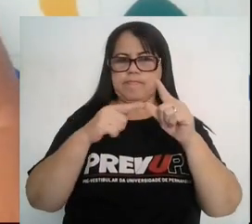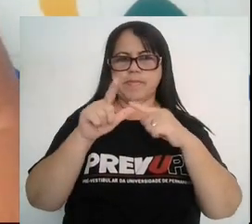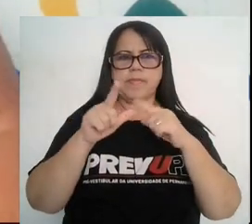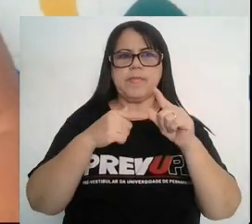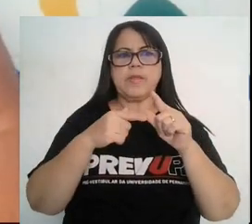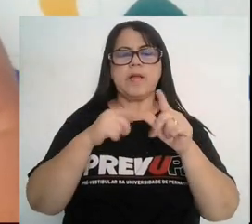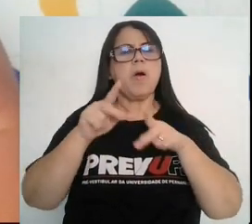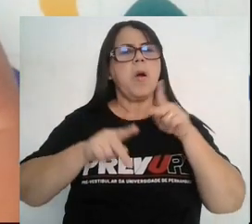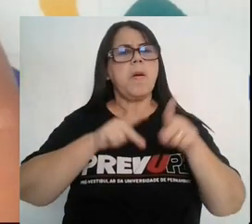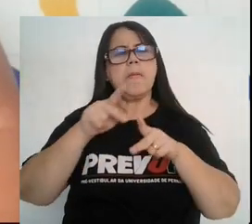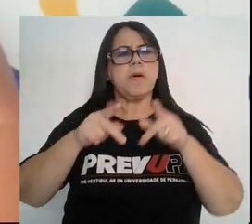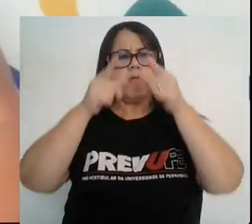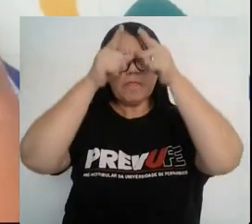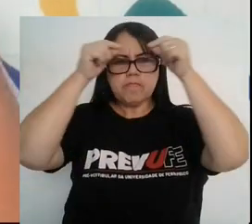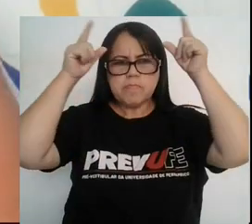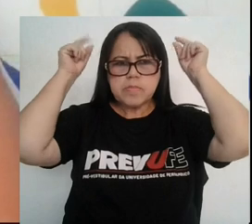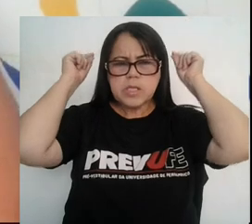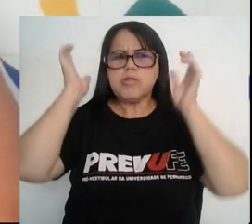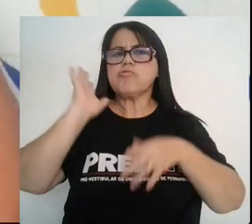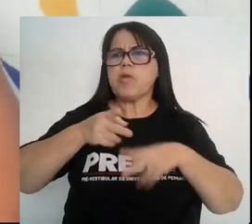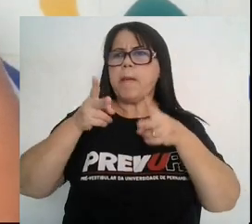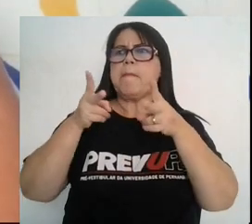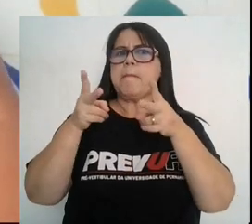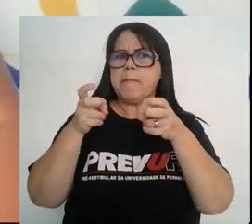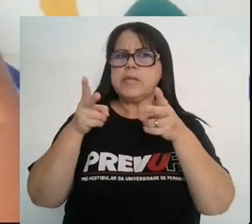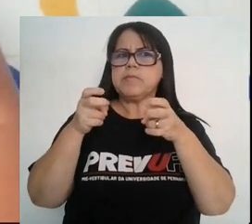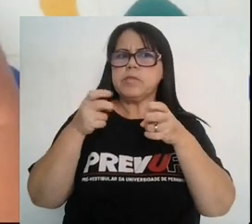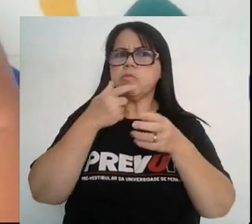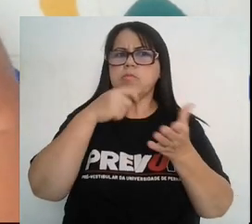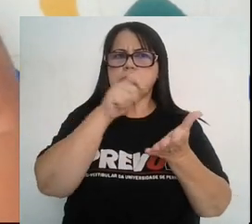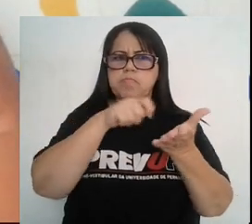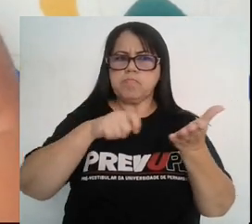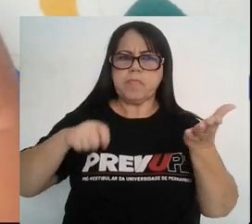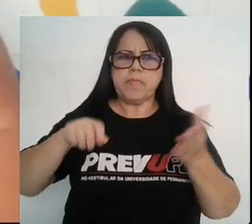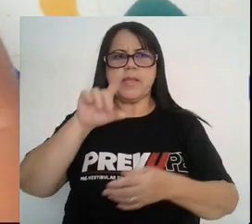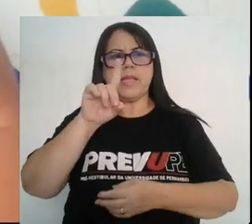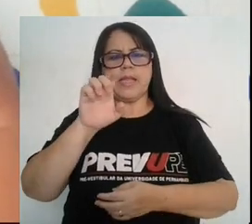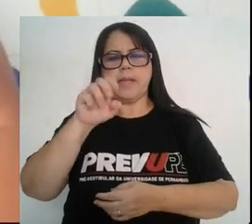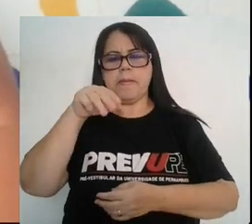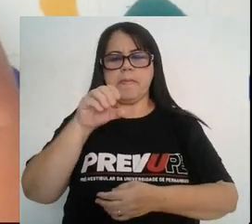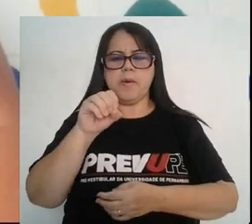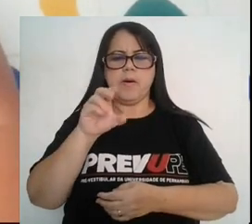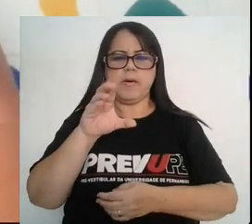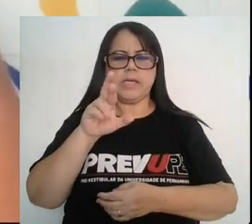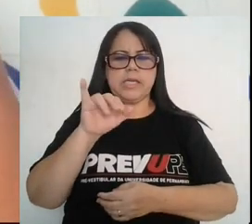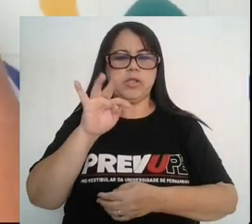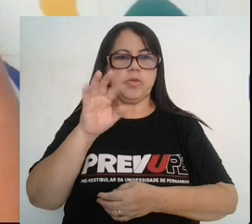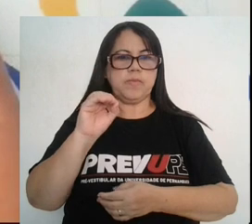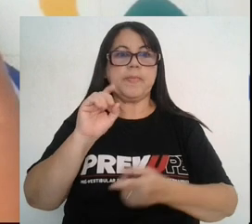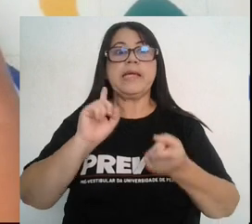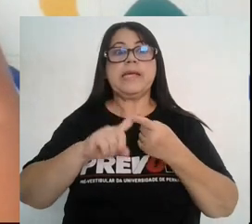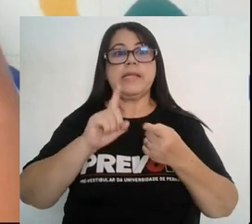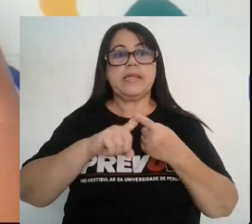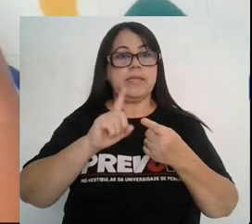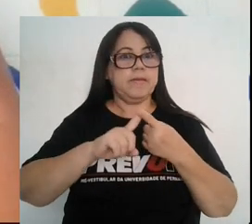era percebida pelos gregos como notada e descrita pelo filósofo Demócrito, e também pelos árabes e pelos